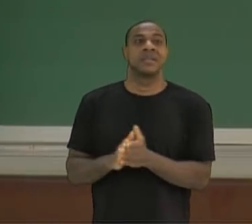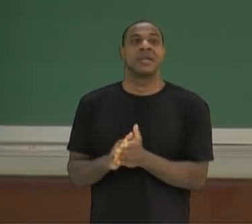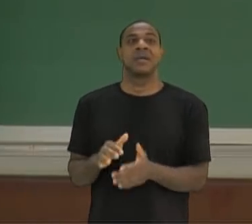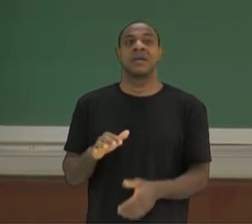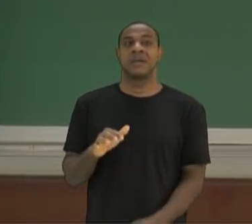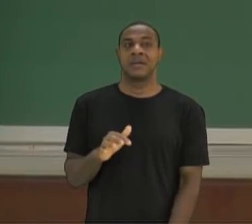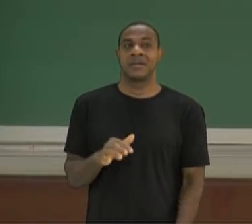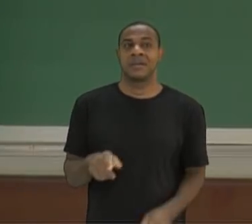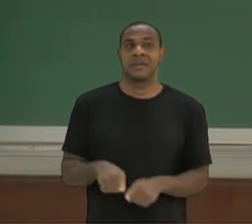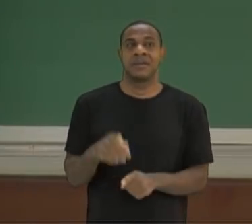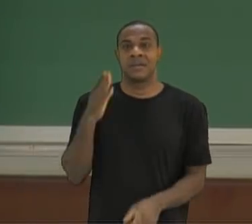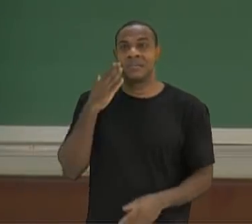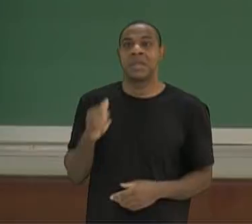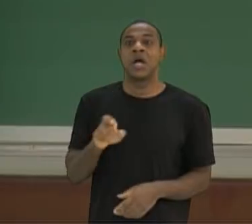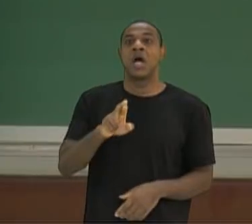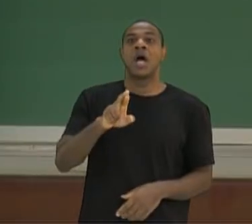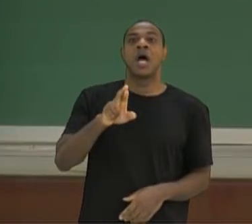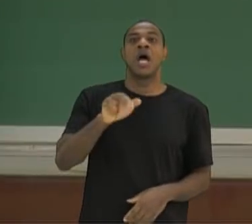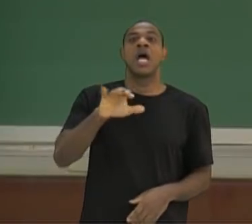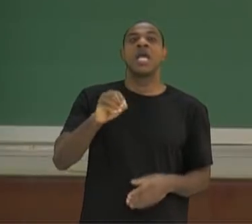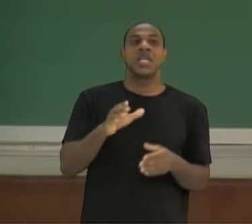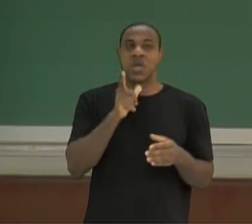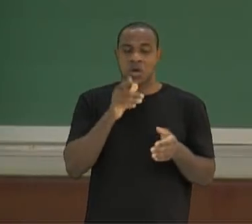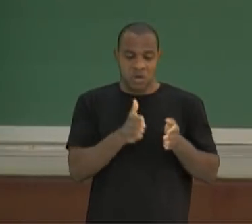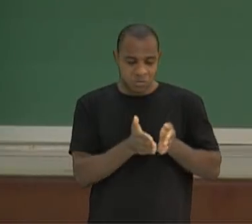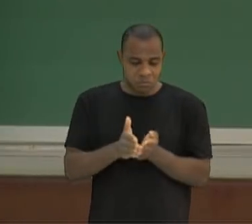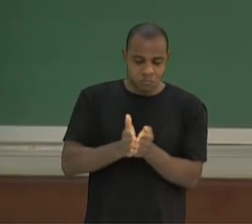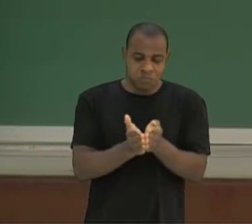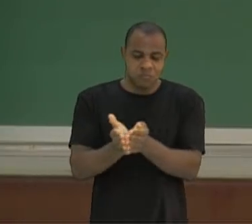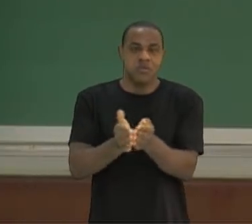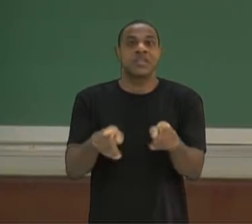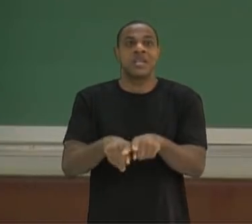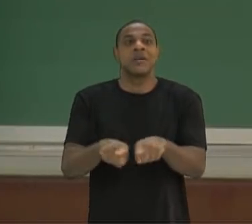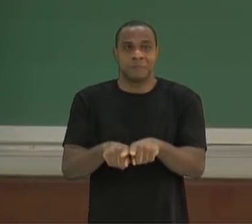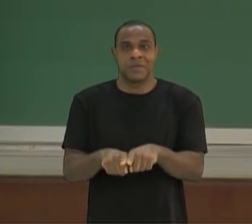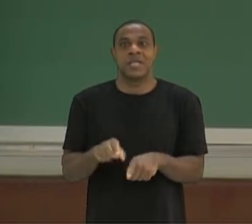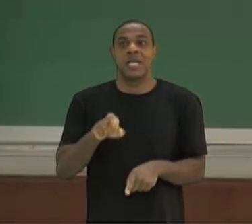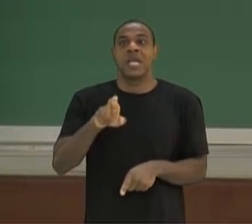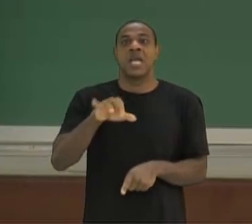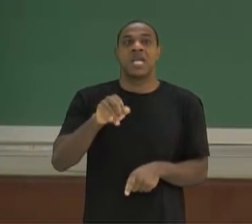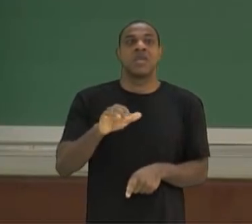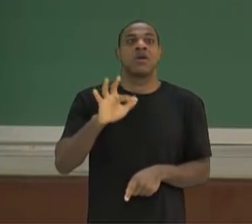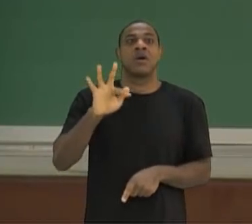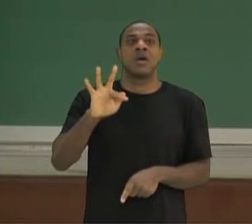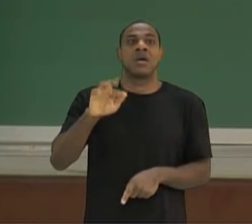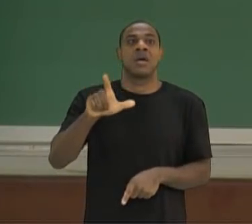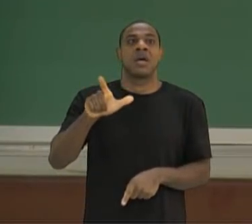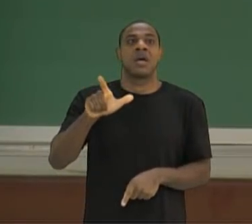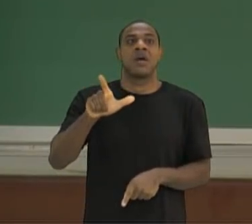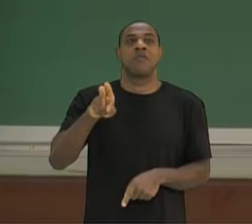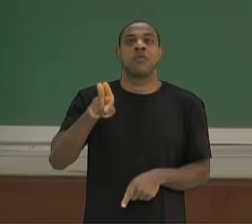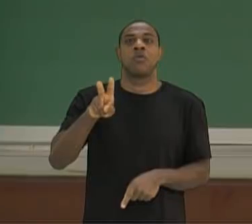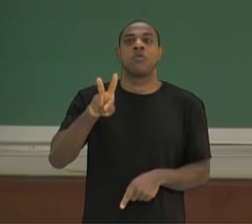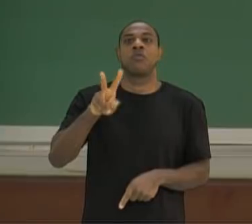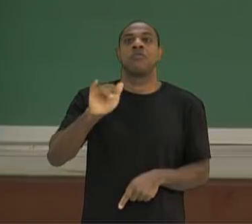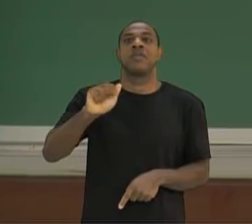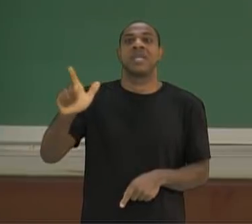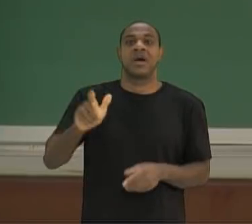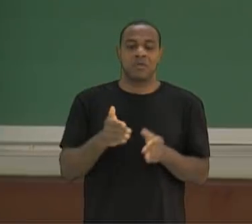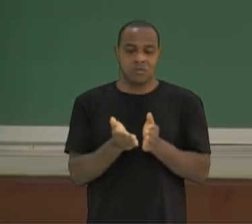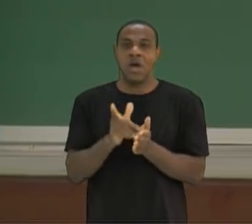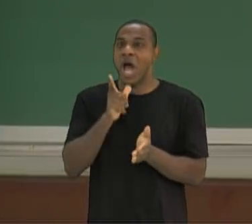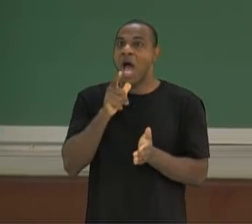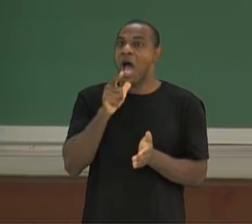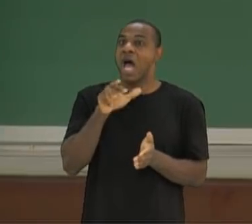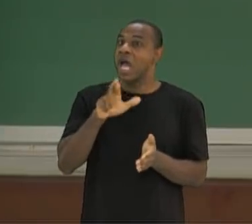feito pelos rios, mas nós temos em algumas áreas ali, áreas navegáveis que facilitam o transporte